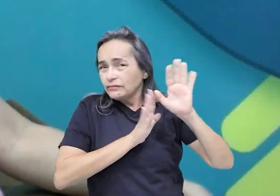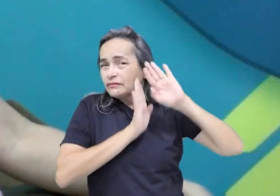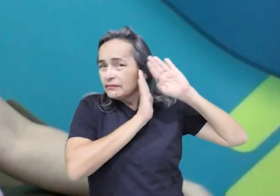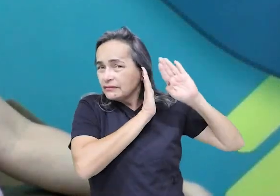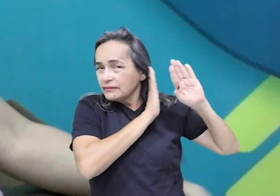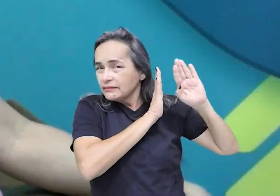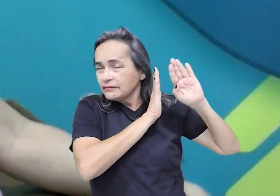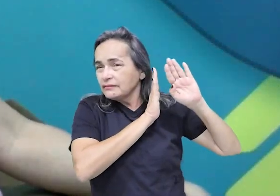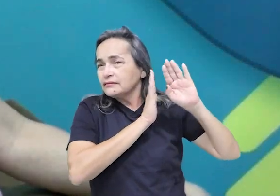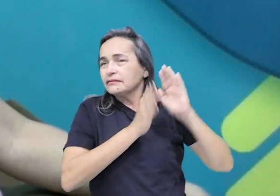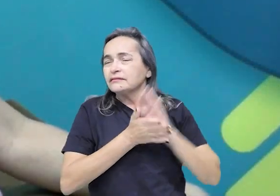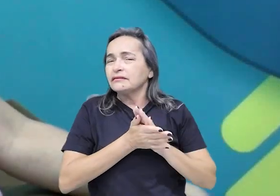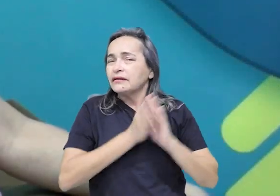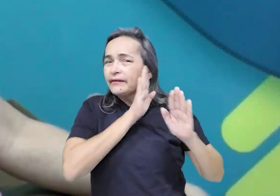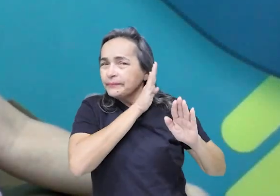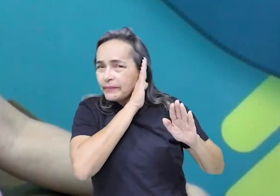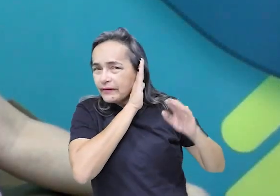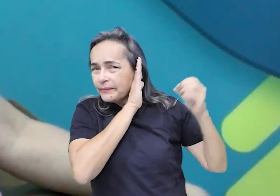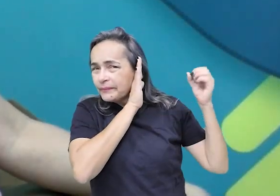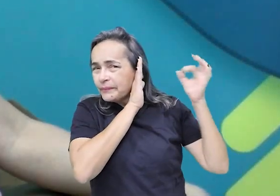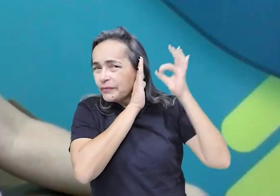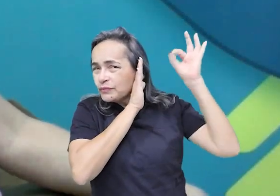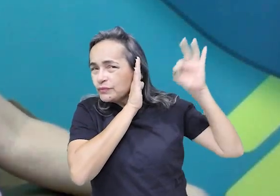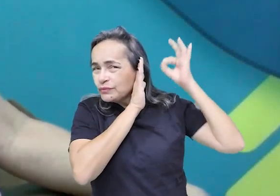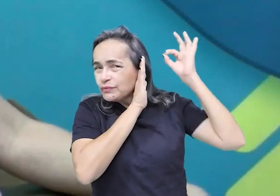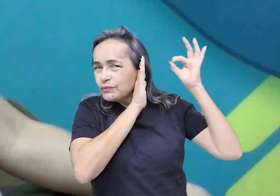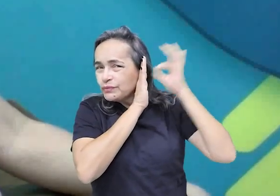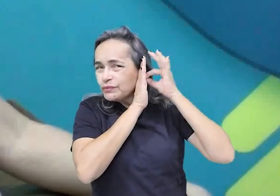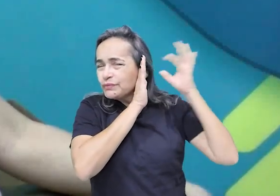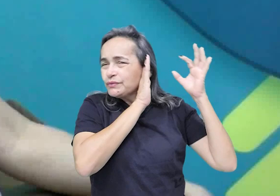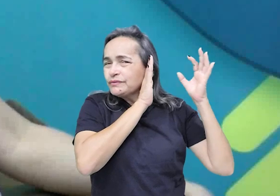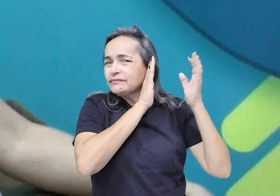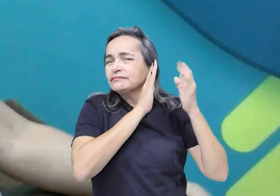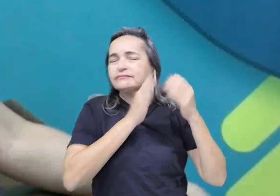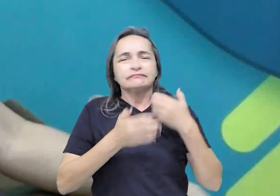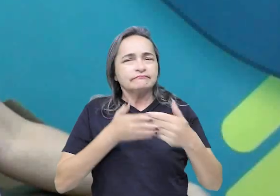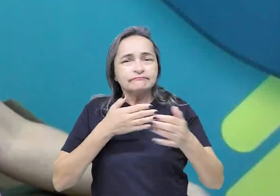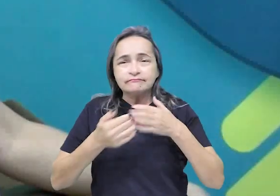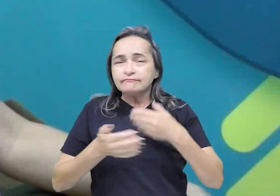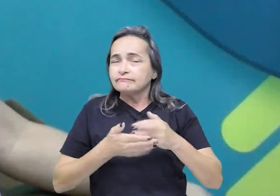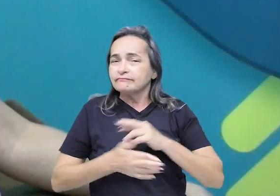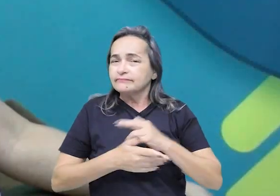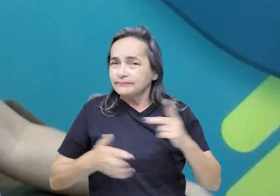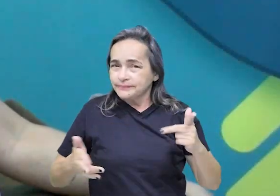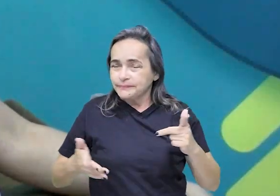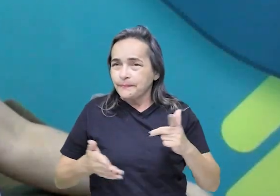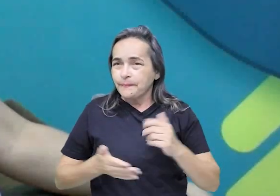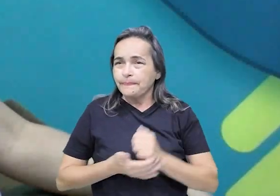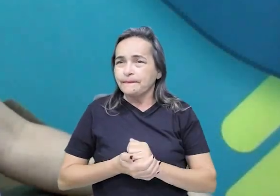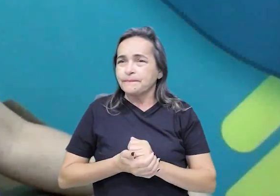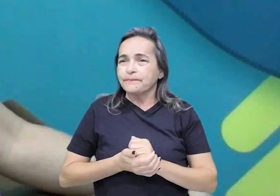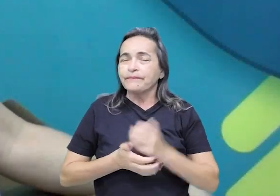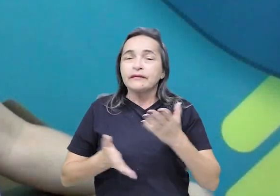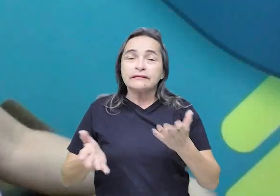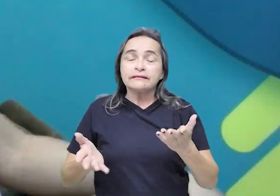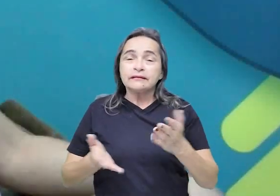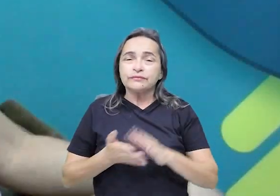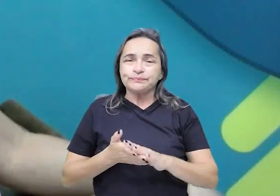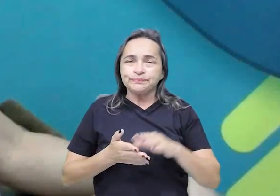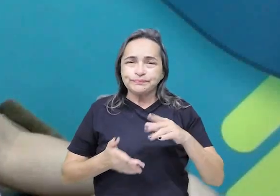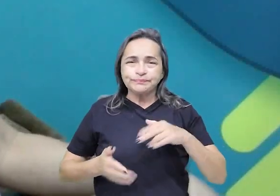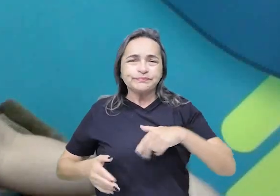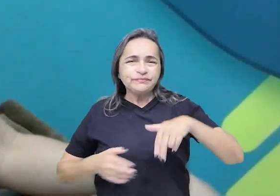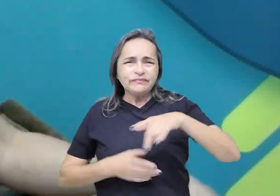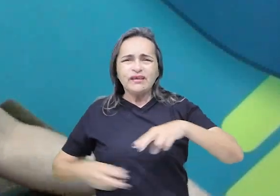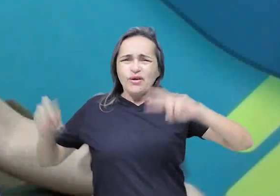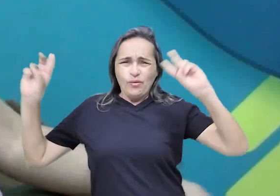qualquer vamos dizer assim, qualquer objeto estranho, né? Então ela protege. Então eu estou no meio de uma